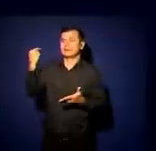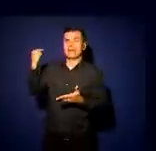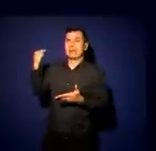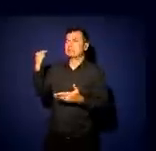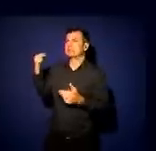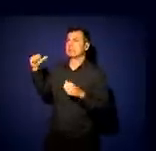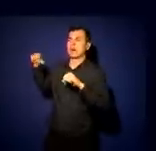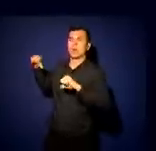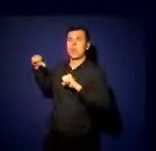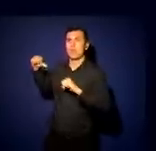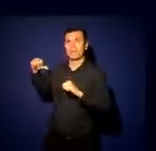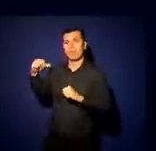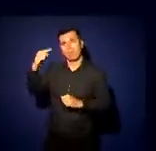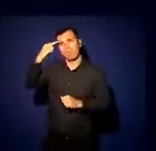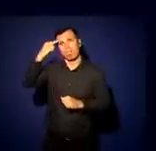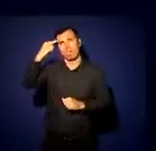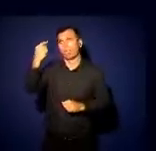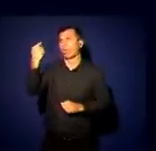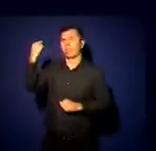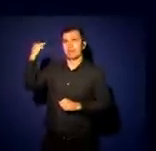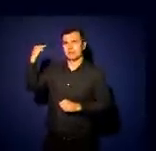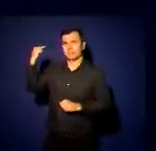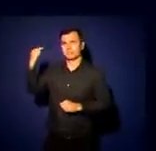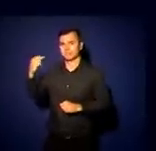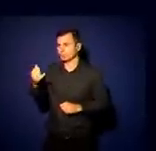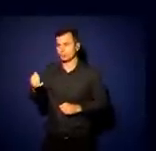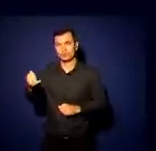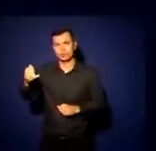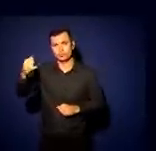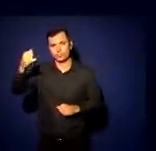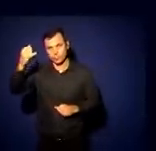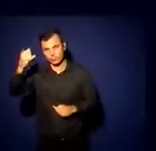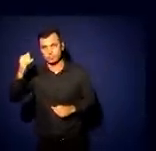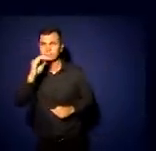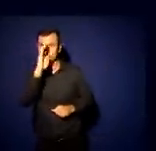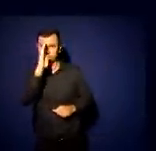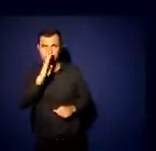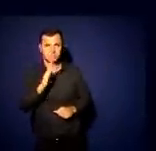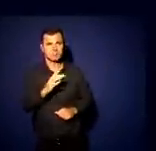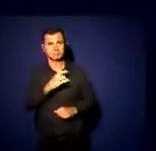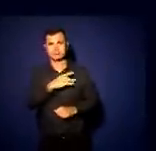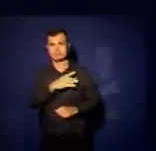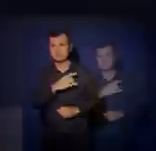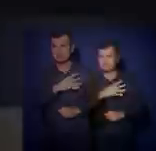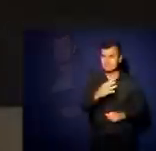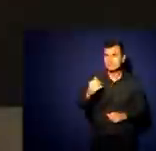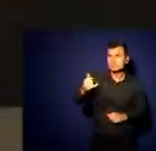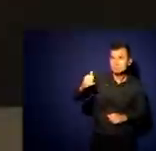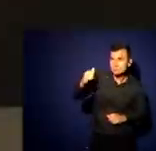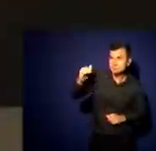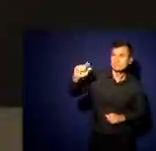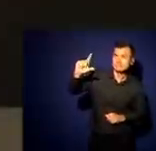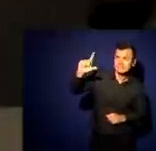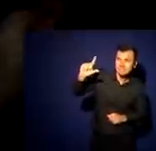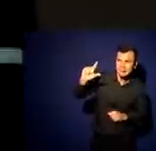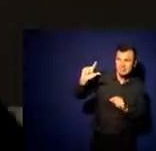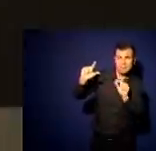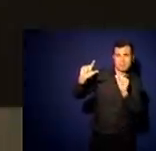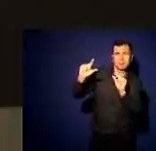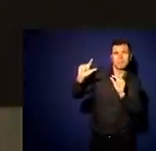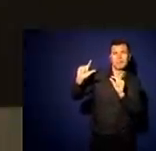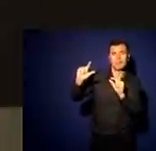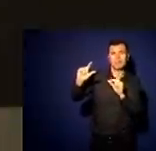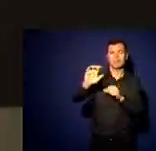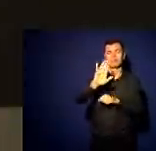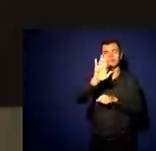né a parte do juros o Tá com tá com muito receio desse juros não cair eu caí muito pouco o estrangeiro